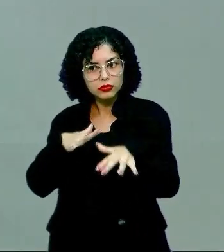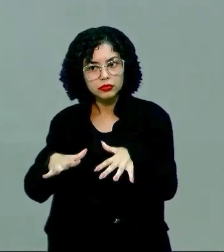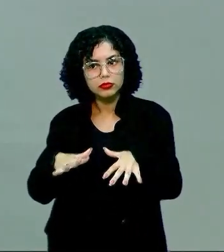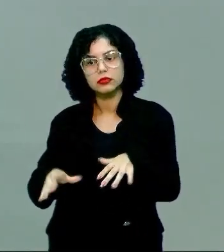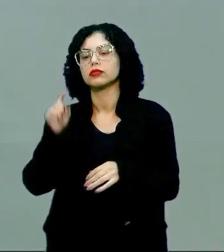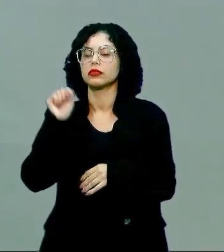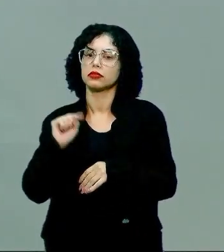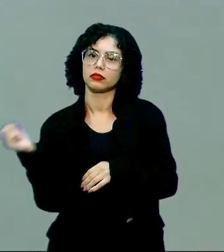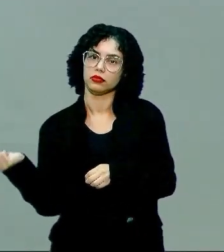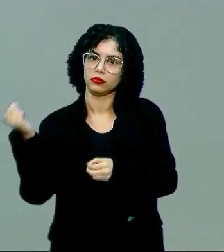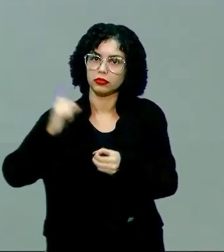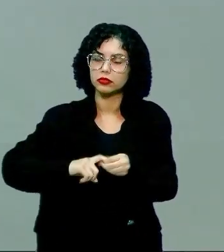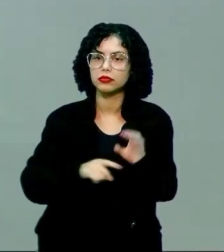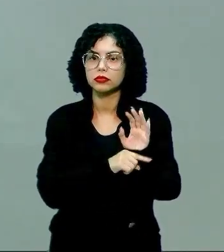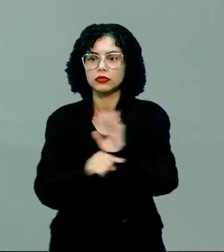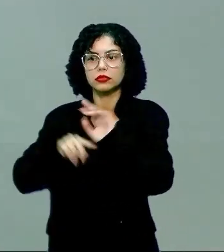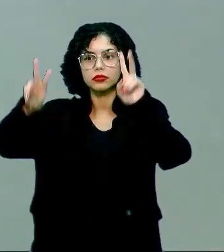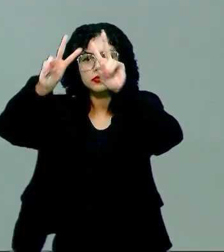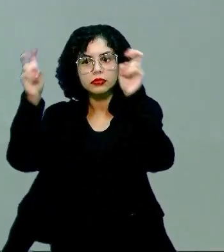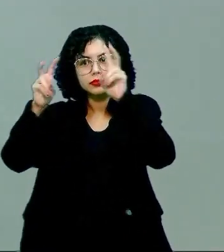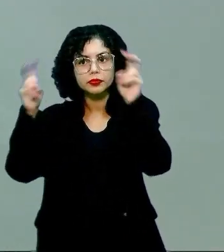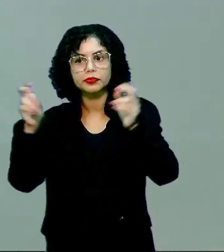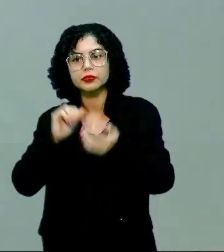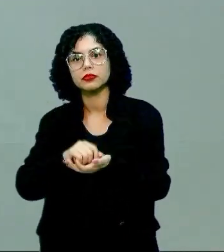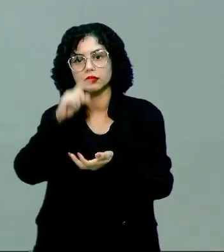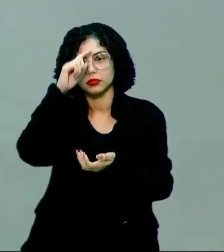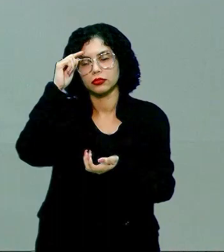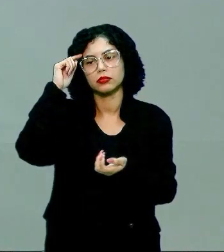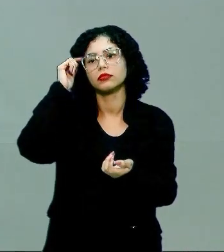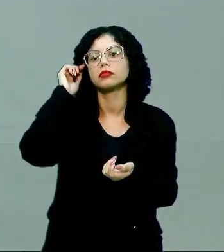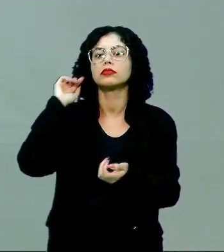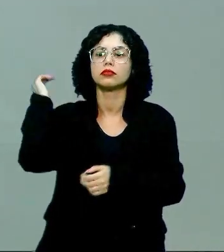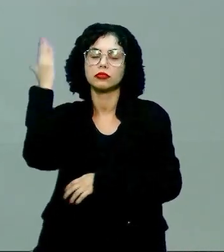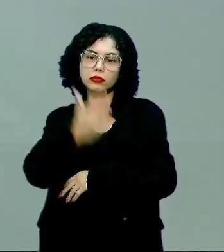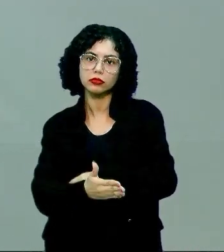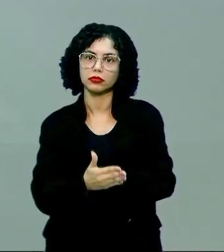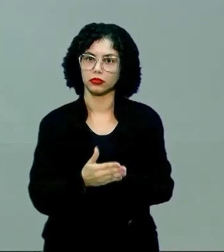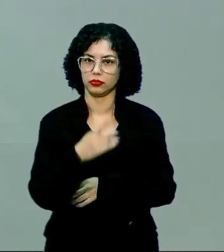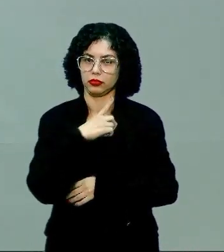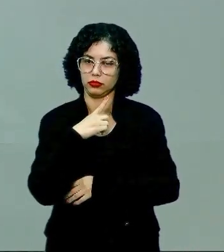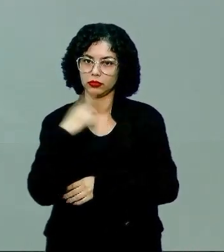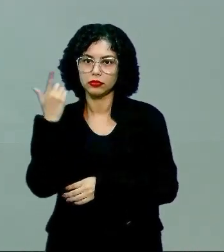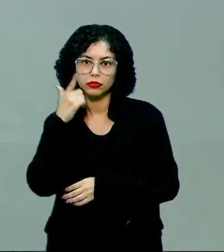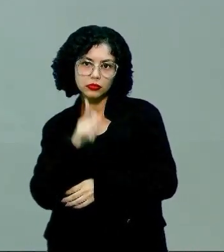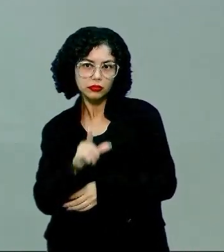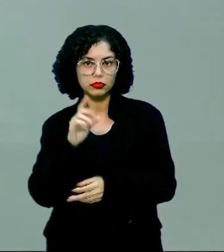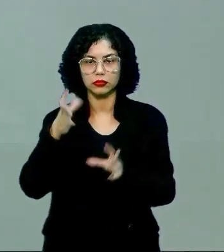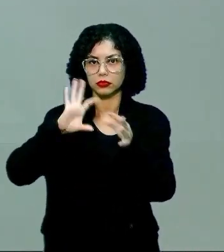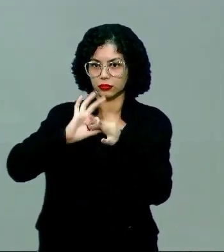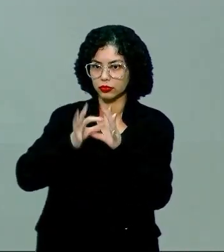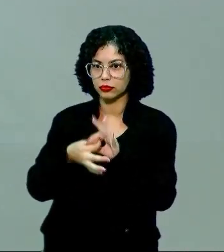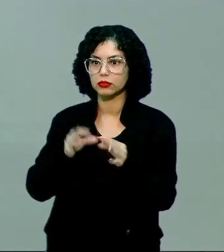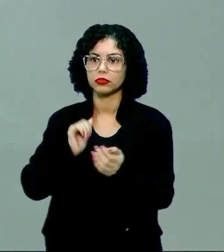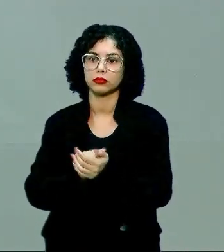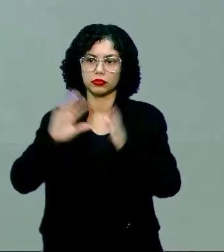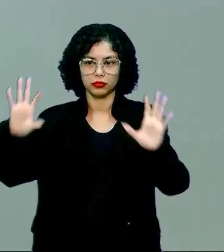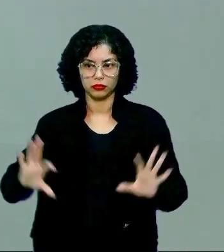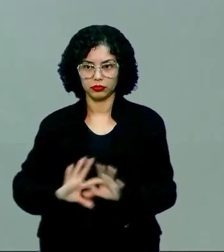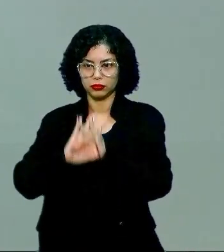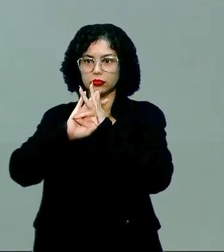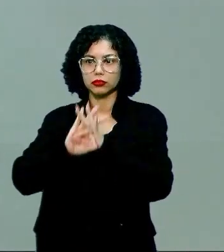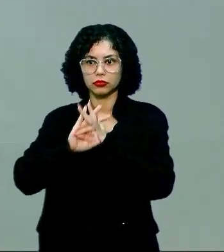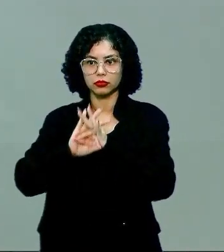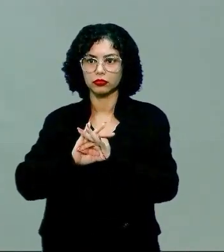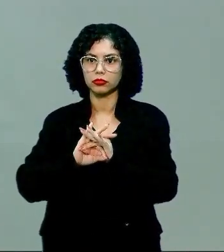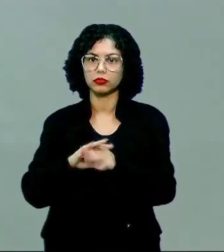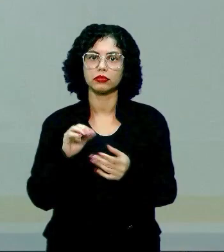aqui a gente busca abordar esse conhecimento de uma forma direcional ou seja em que a gente consiga contextualizar e relacionar